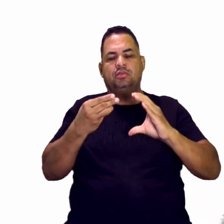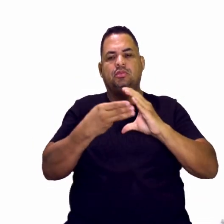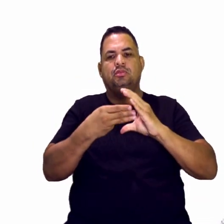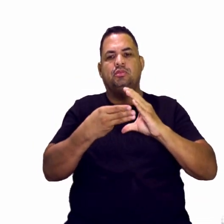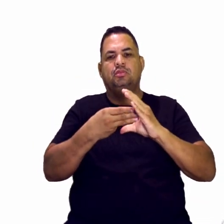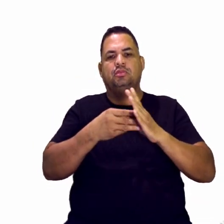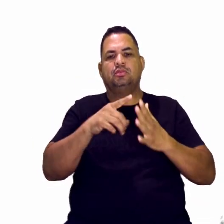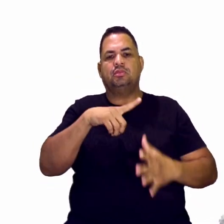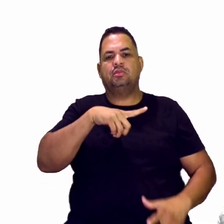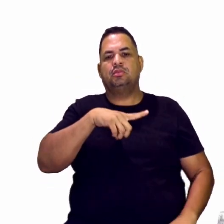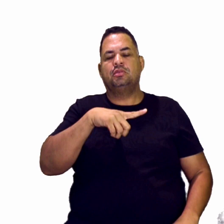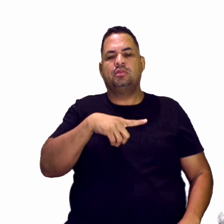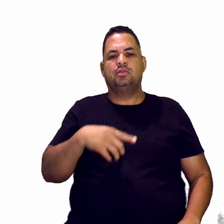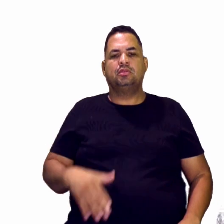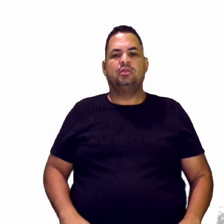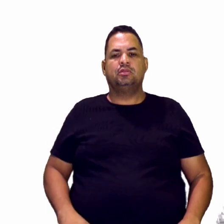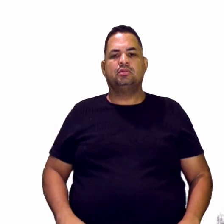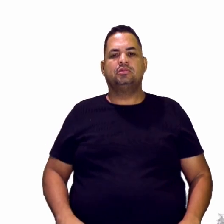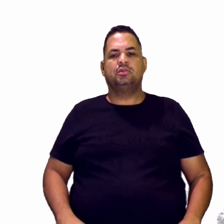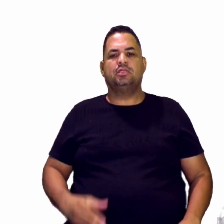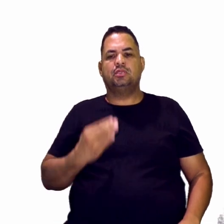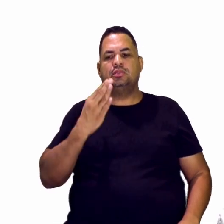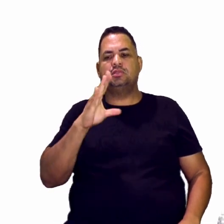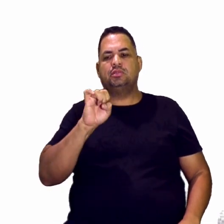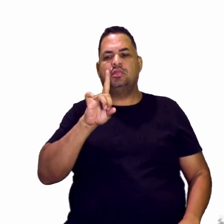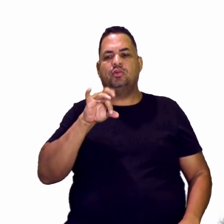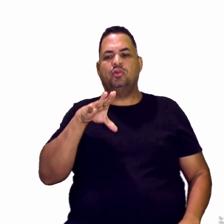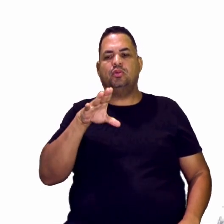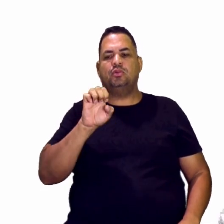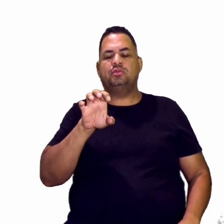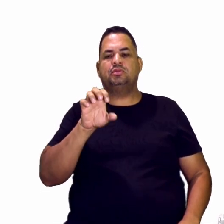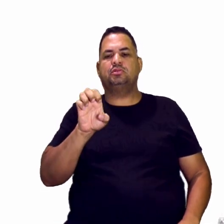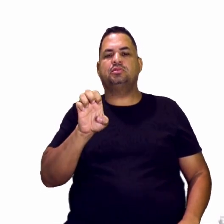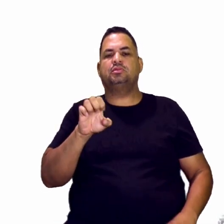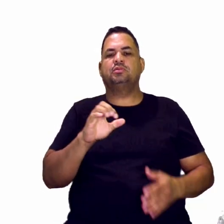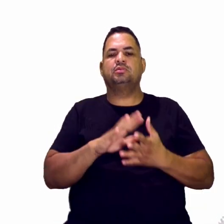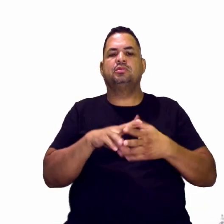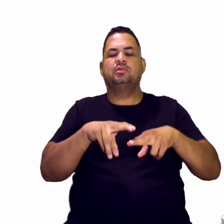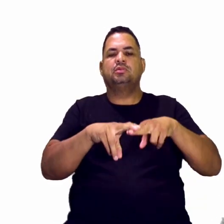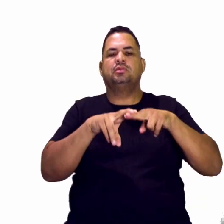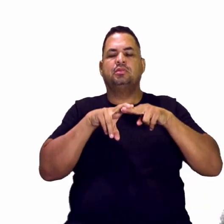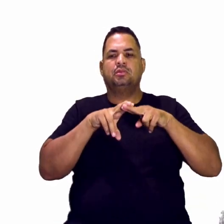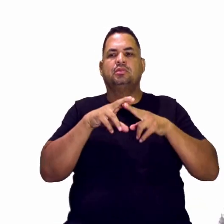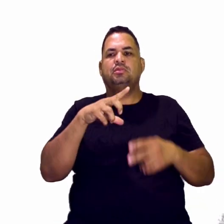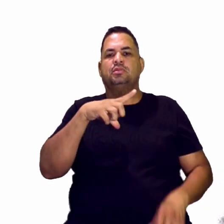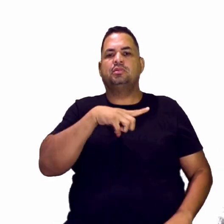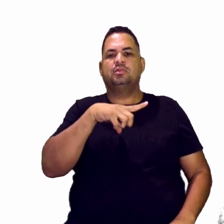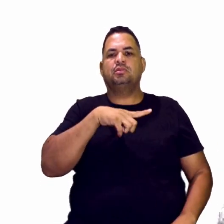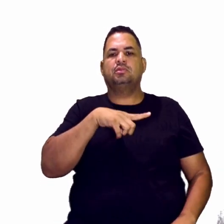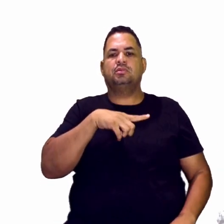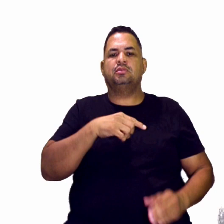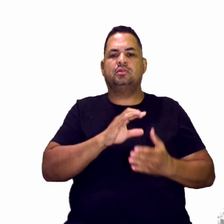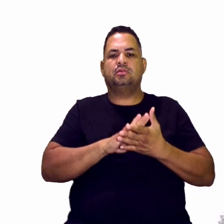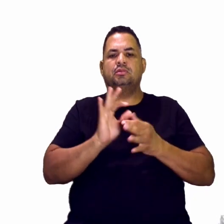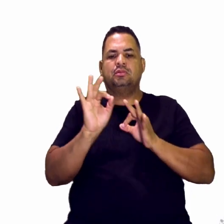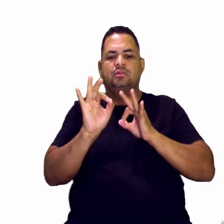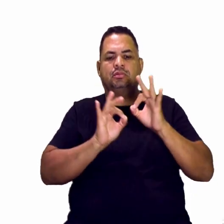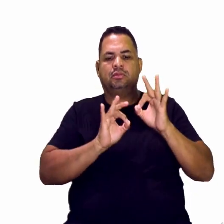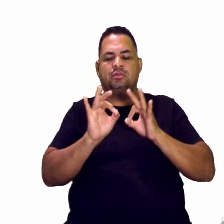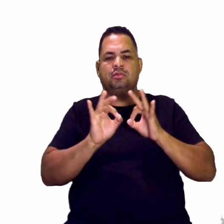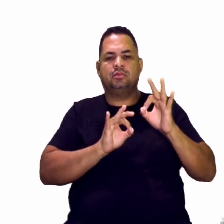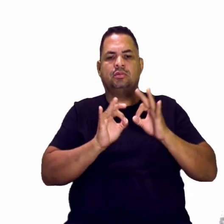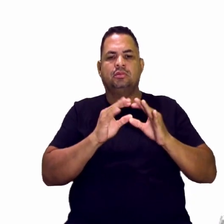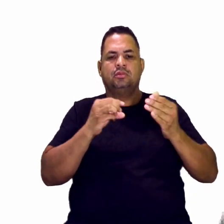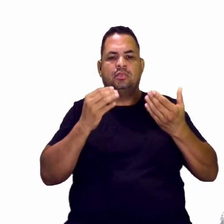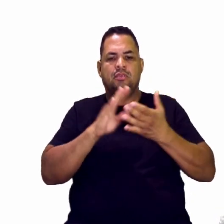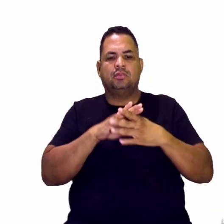Ela é constituída basicamente aí de celulose. Por isso, ela tem uma constituição mais rígida do que